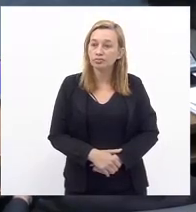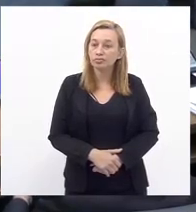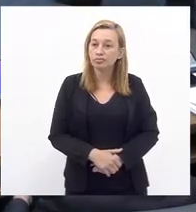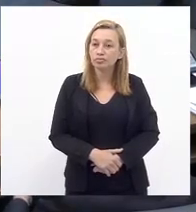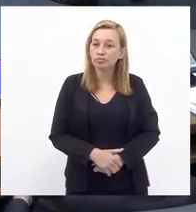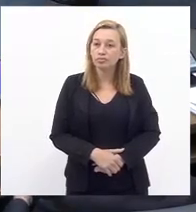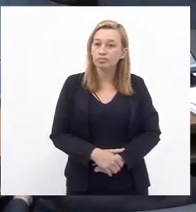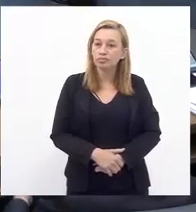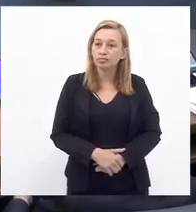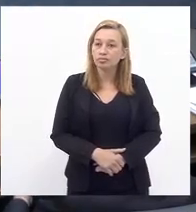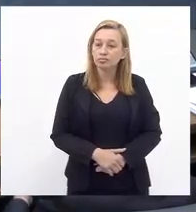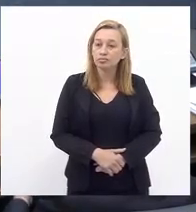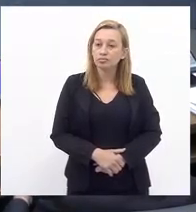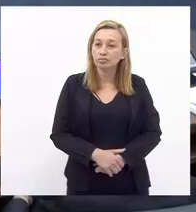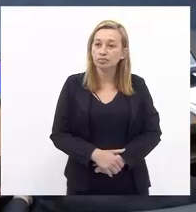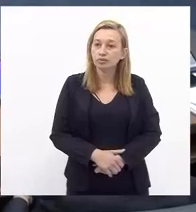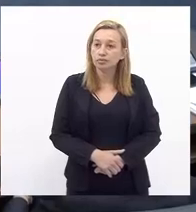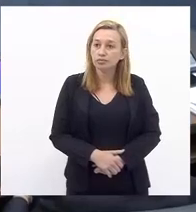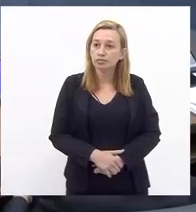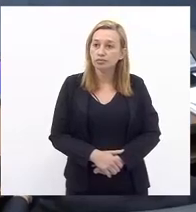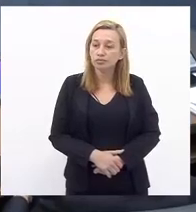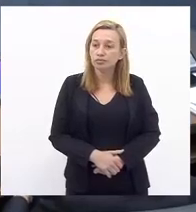E aí